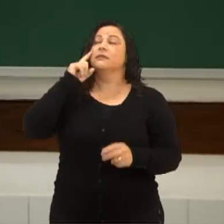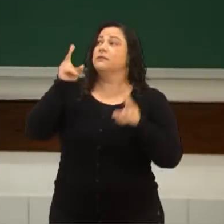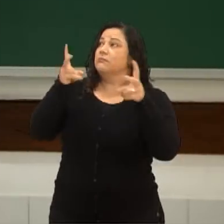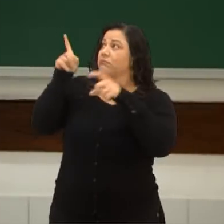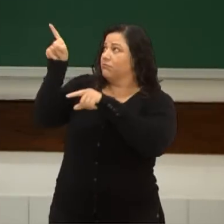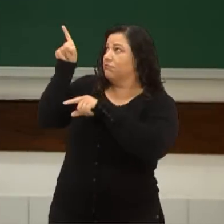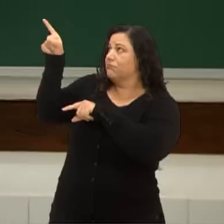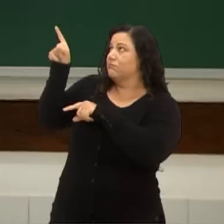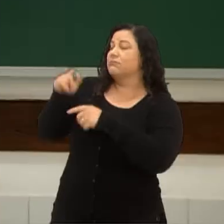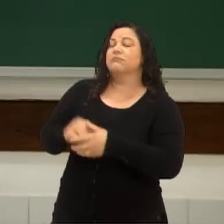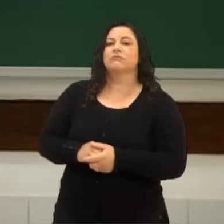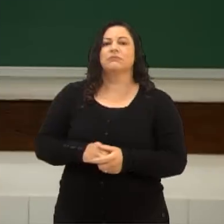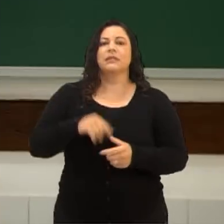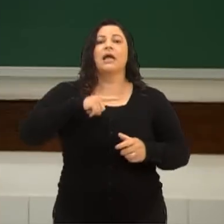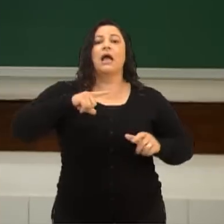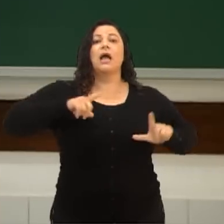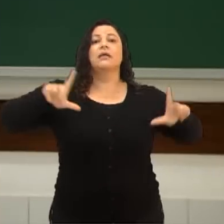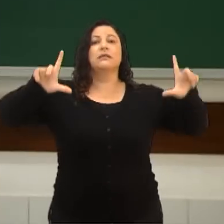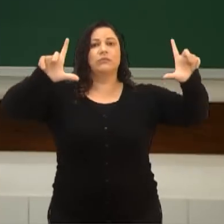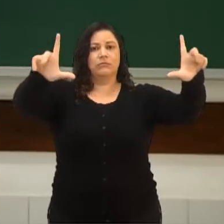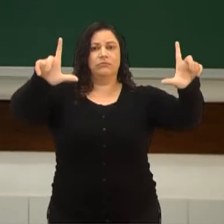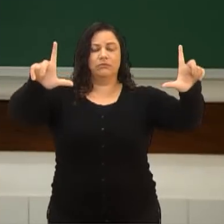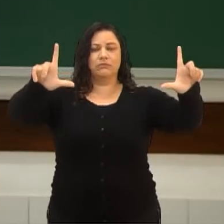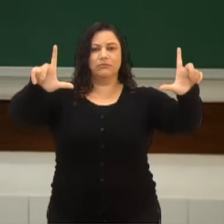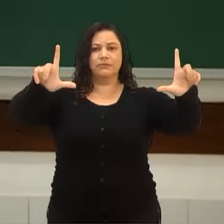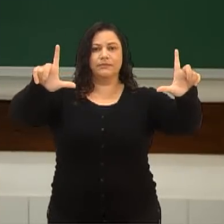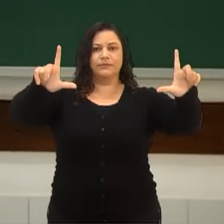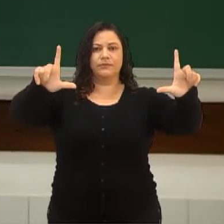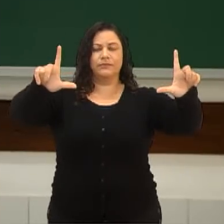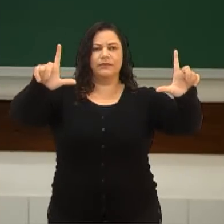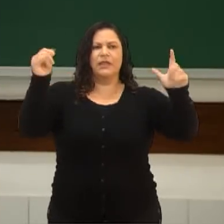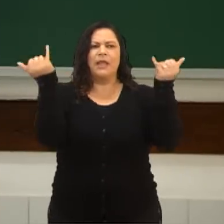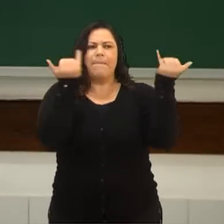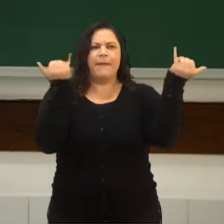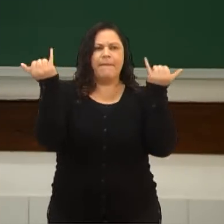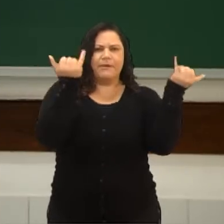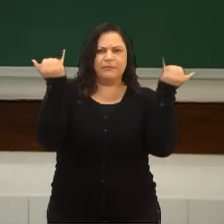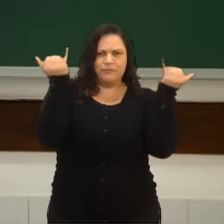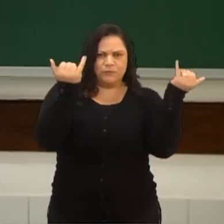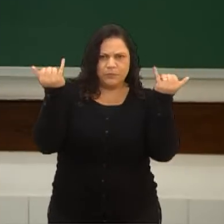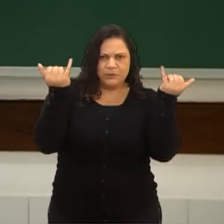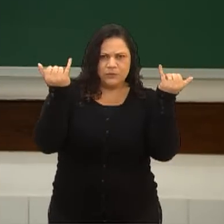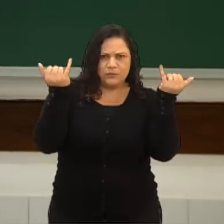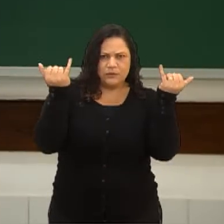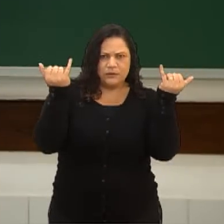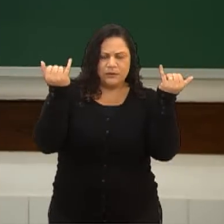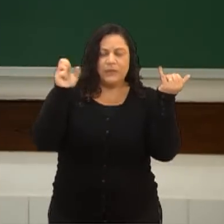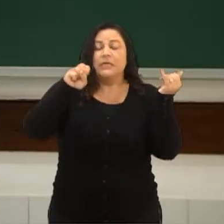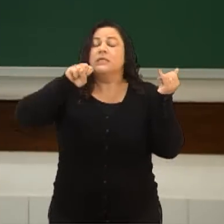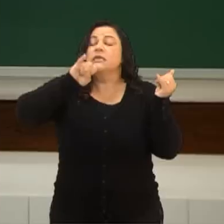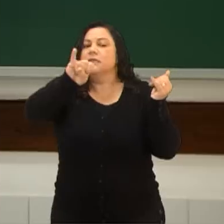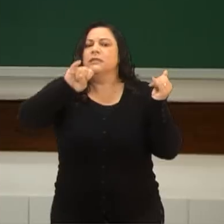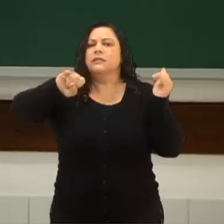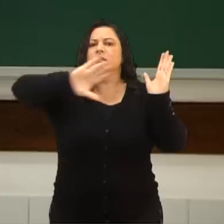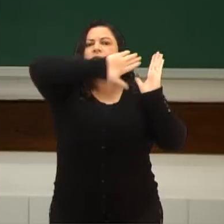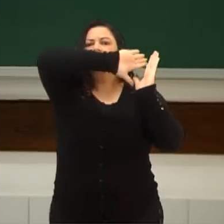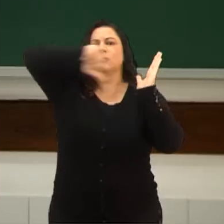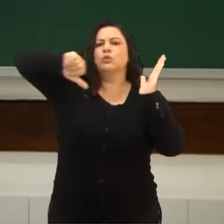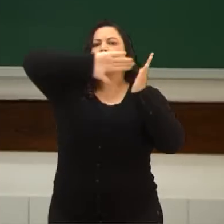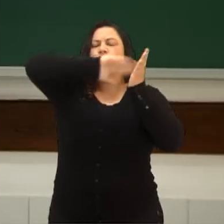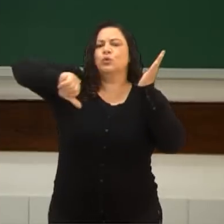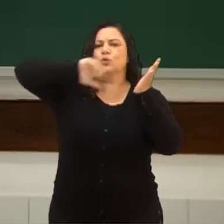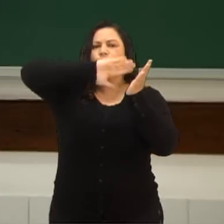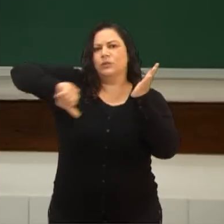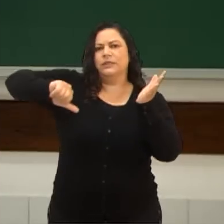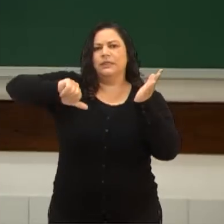Você está vendo uma tabela que tem informações. Se você tirar o que está escrito e ficar só com número, você